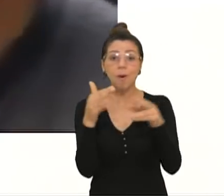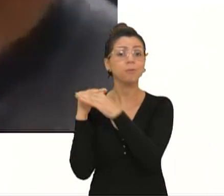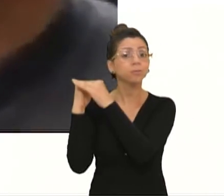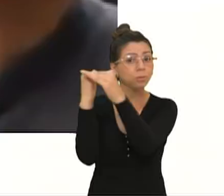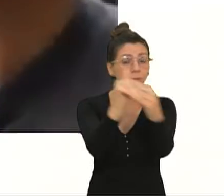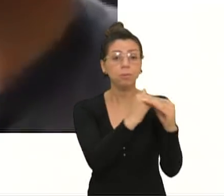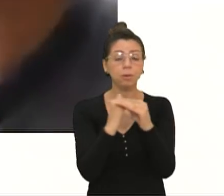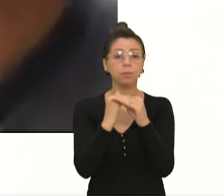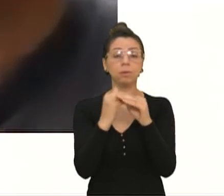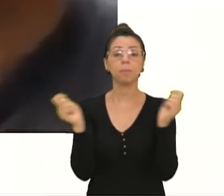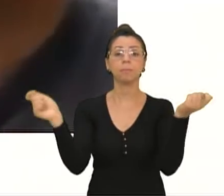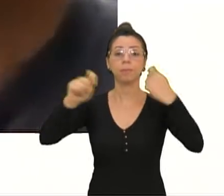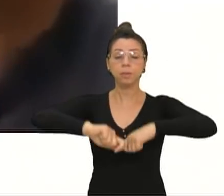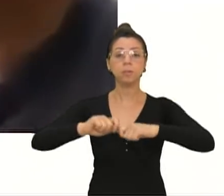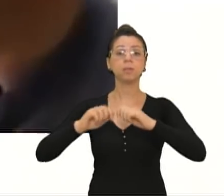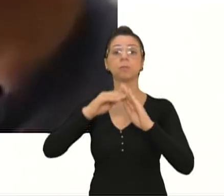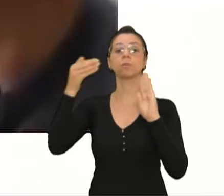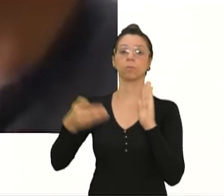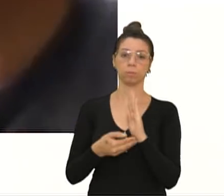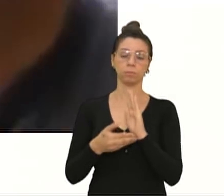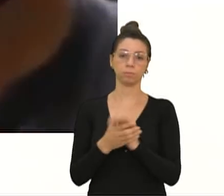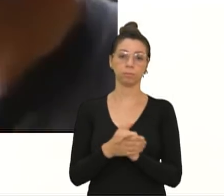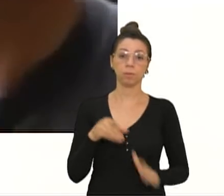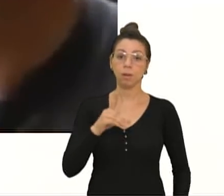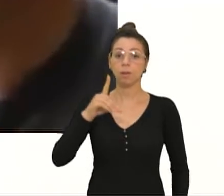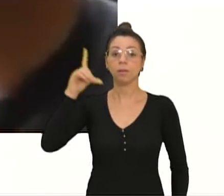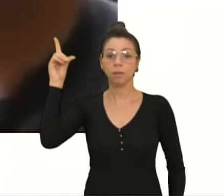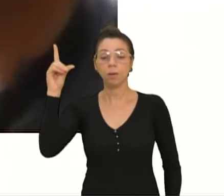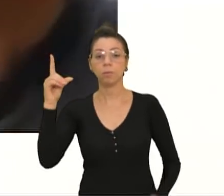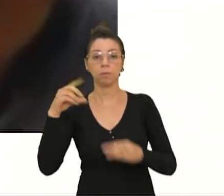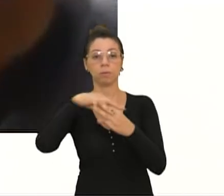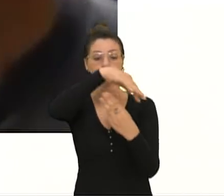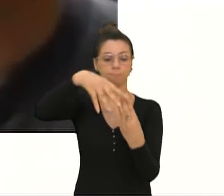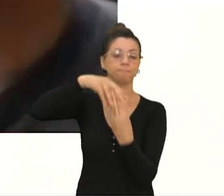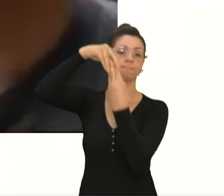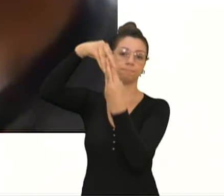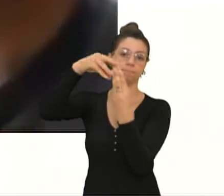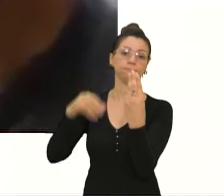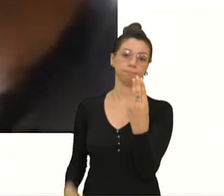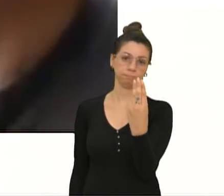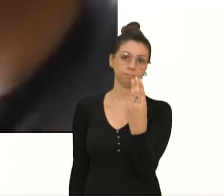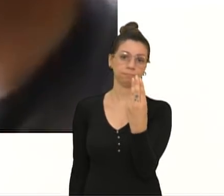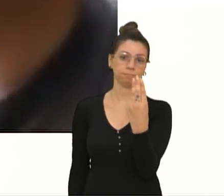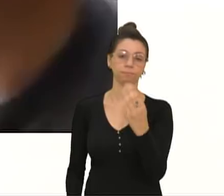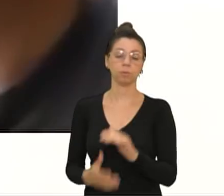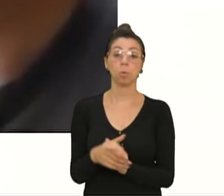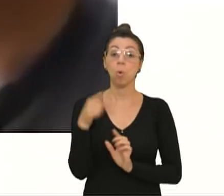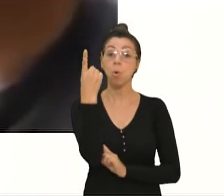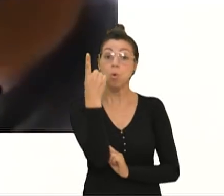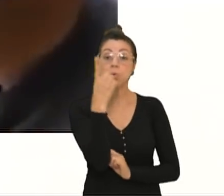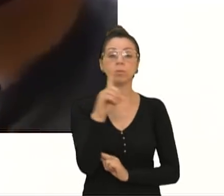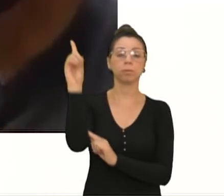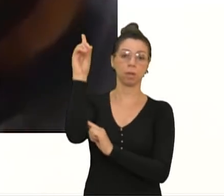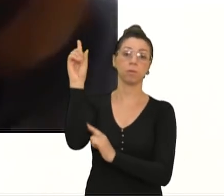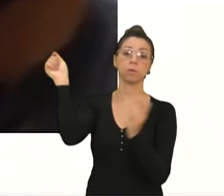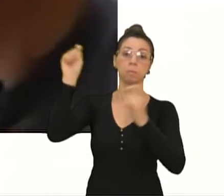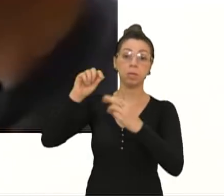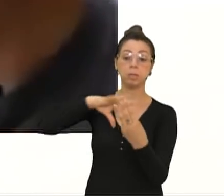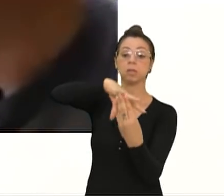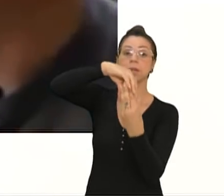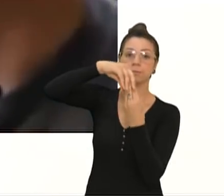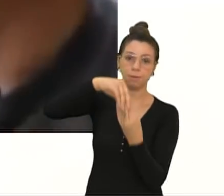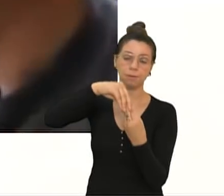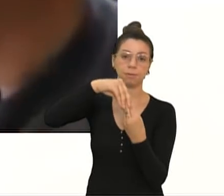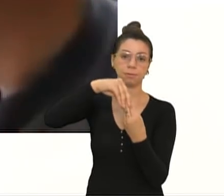os outros deve ser tudo. Deus é três. Mesmo sendo um só Deus, consegue ter